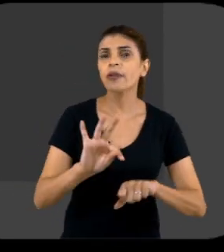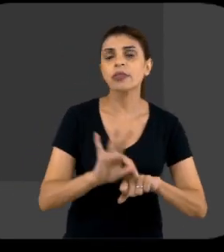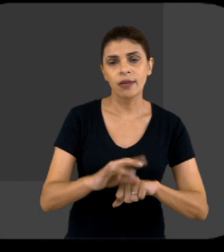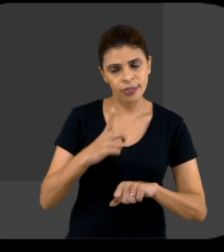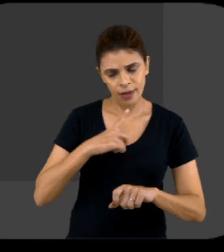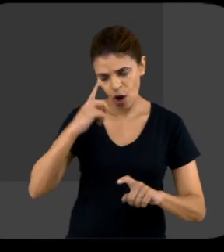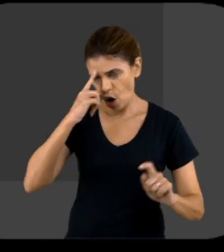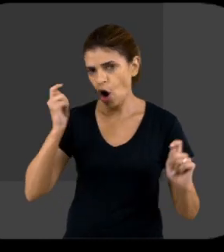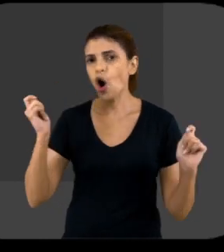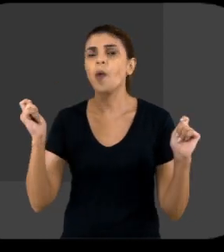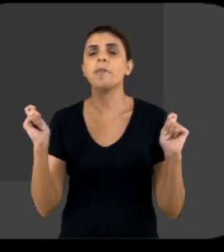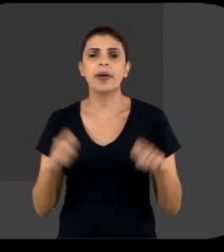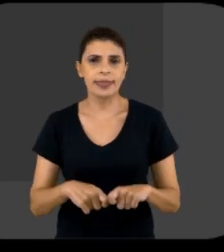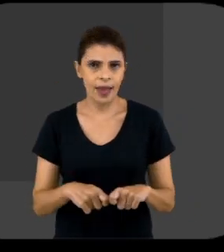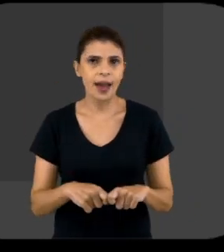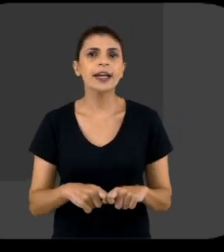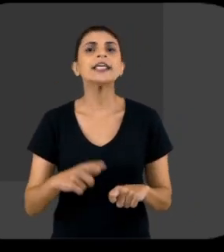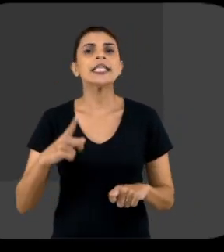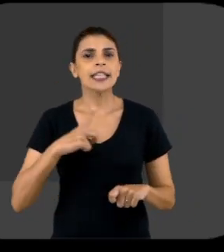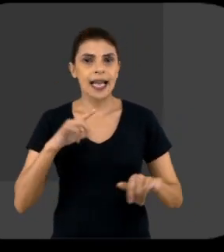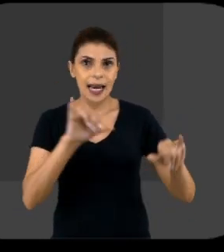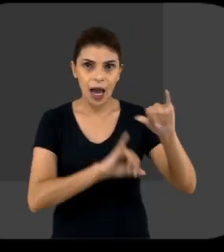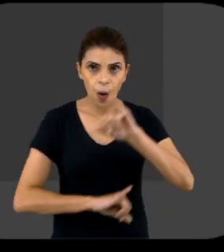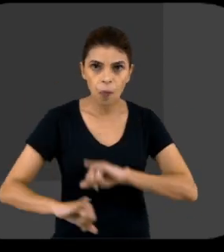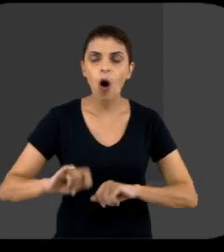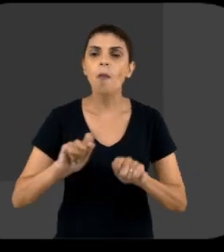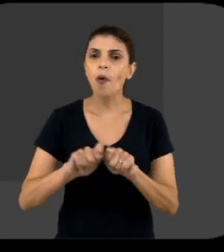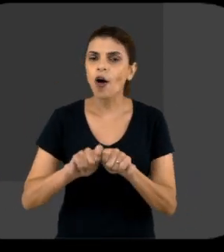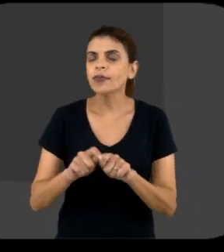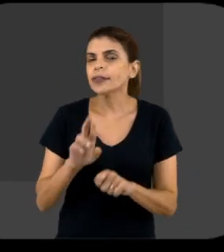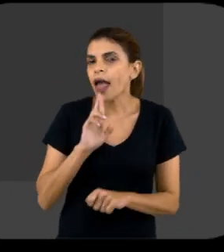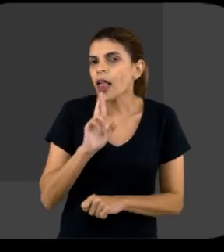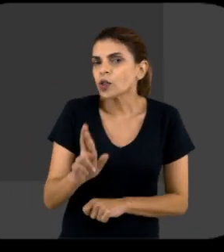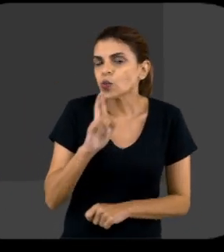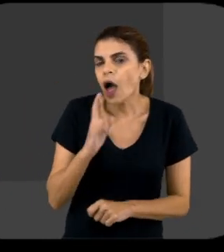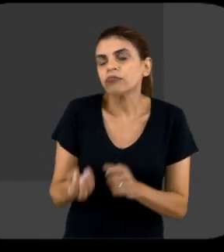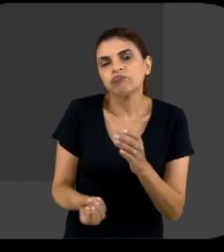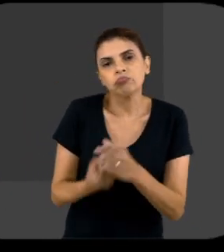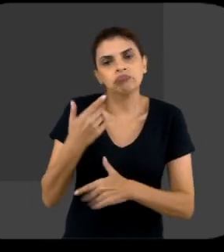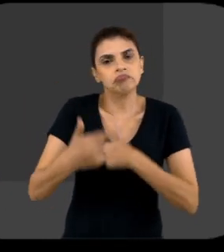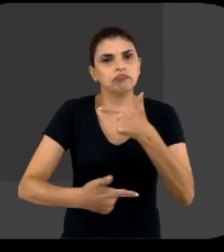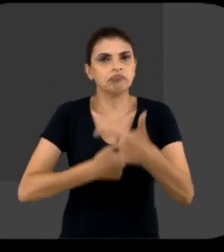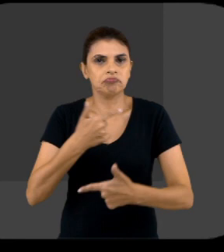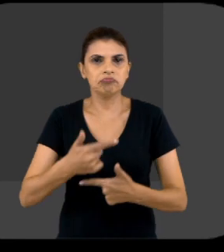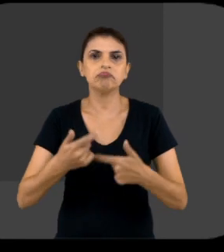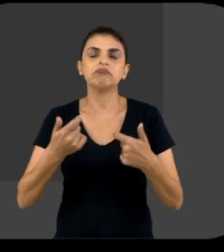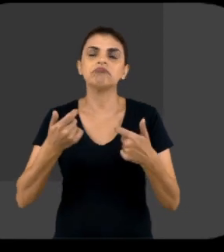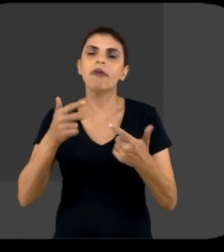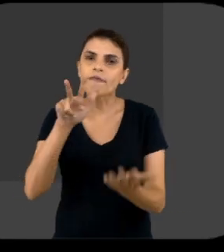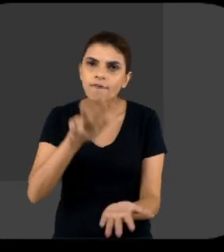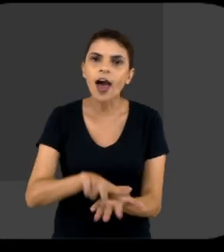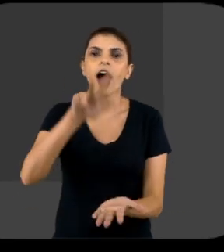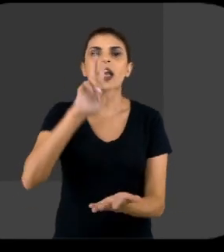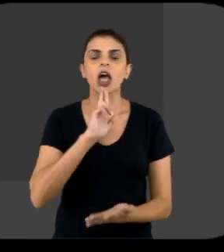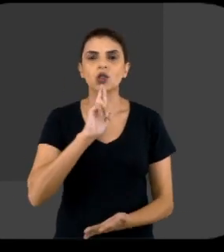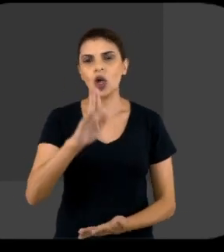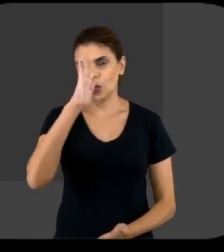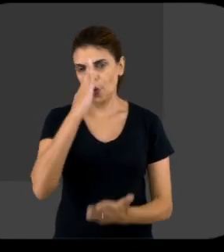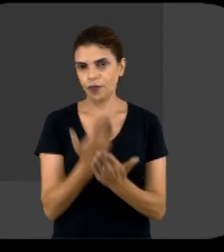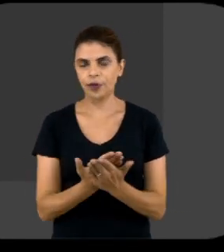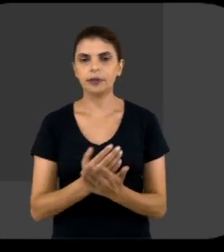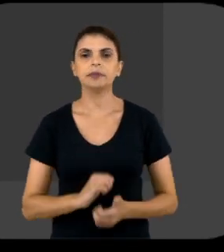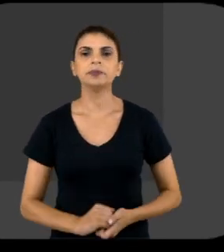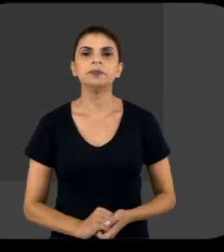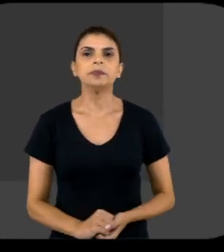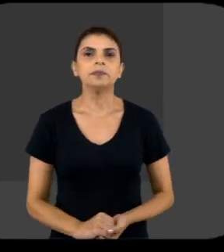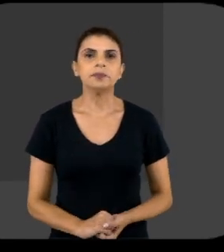laboratório é tecnicamente competente e que esse laboratório é capaz de produzir resultados válidos, e resultados